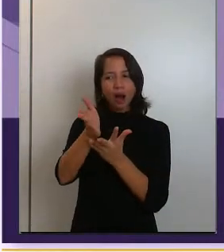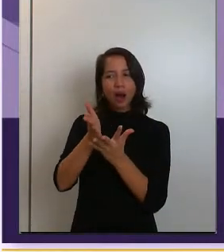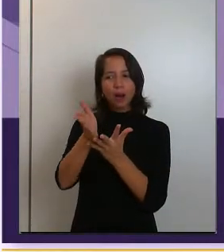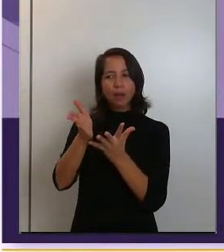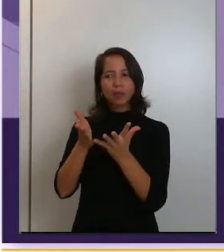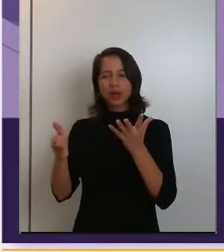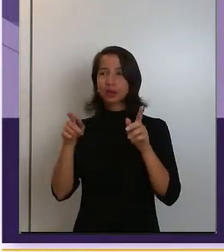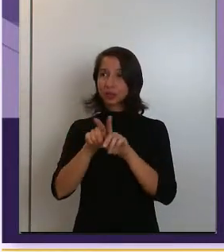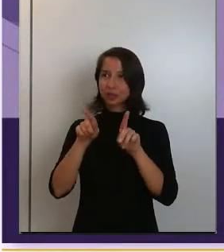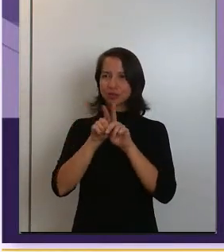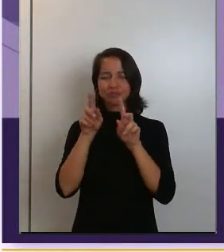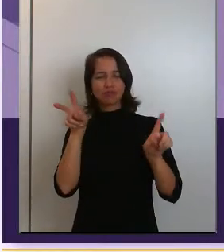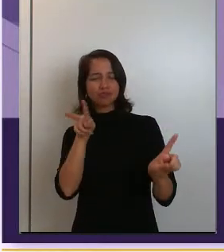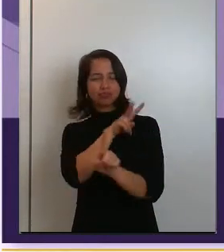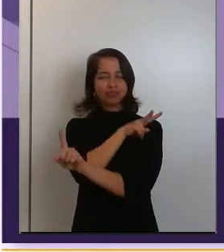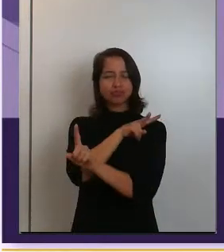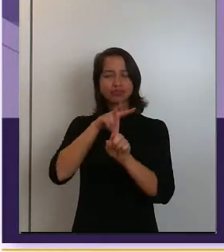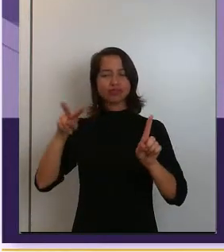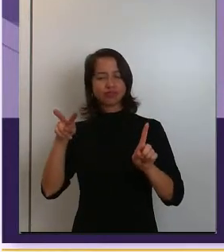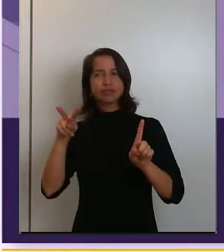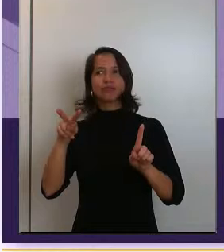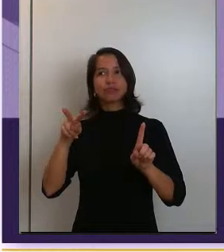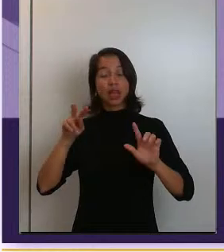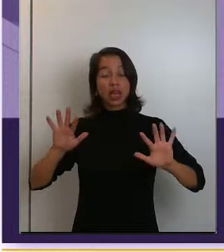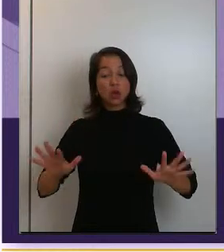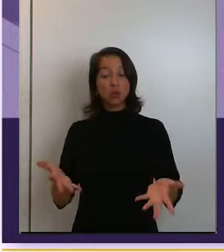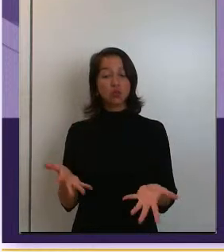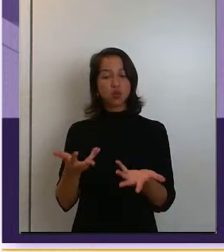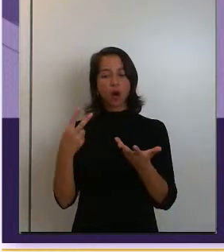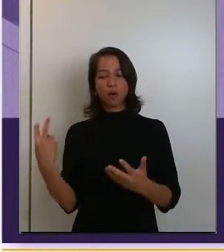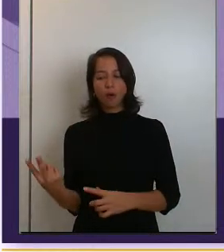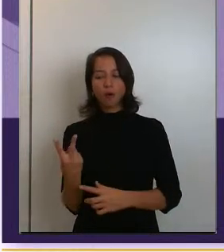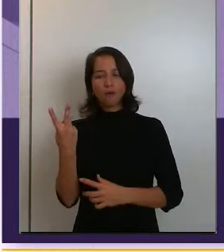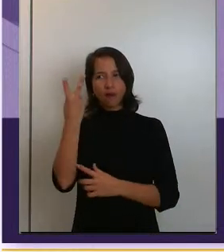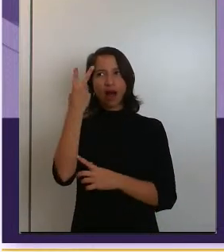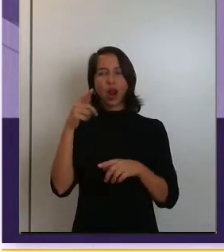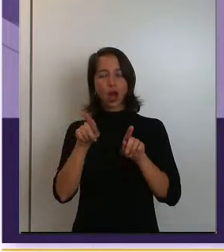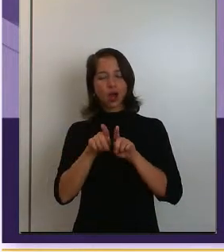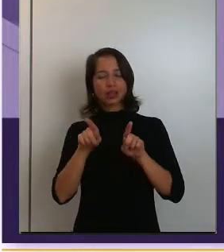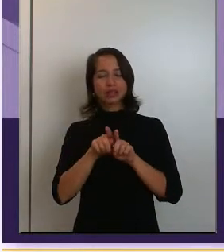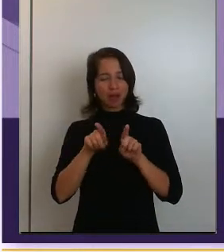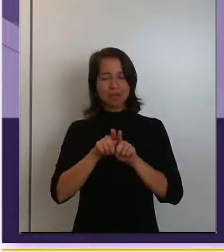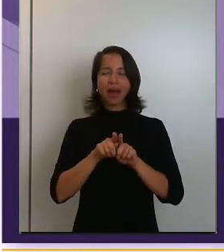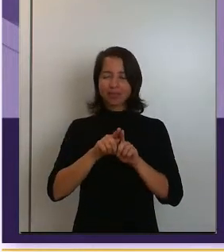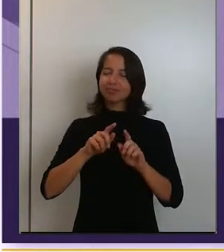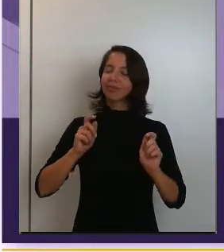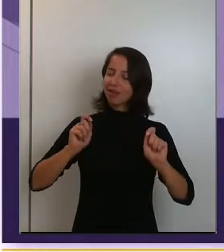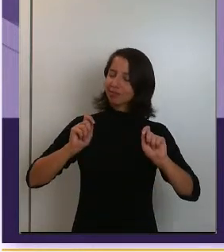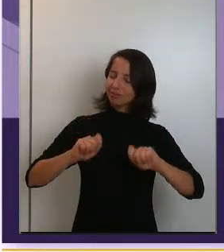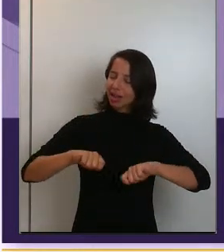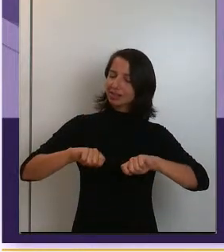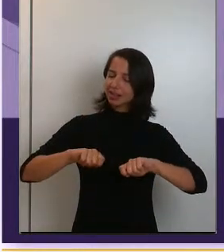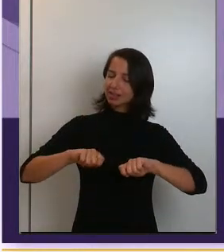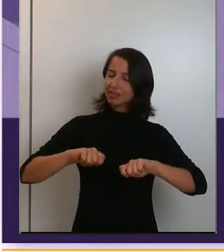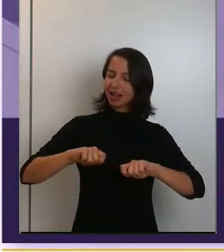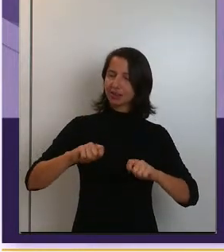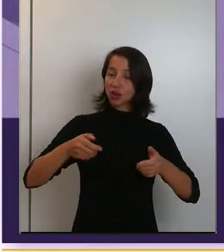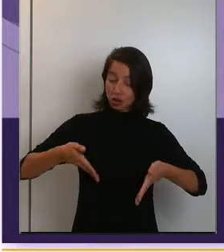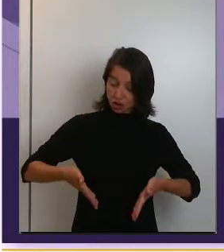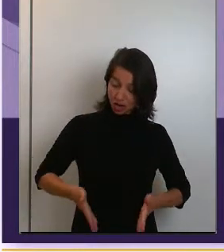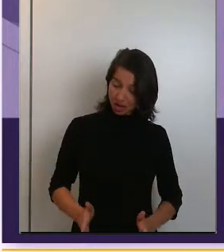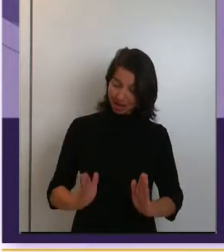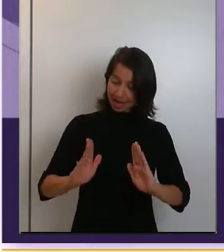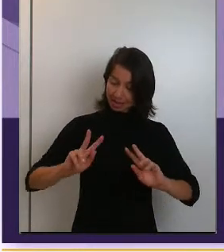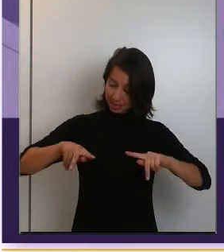da essencialidade do trabalho reprodutivo e também na necessidade de buscar uma repartição mais igualitária dos trabalhos